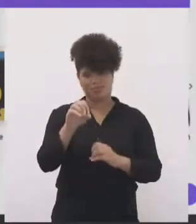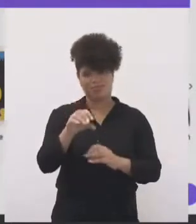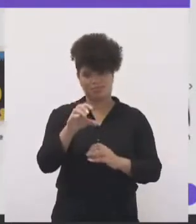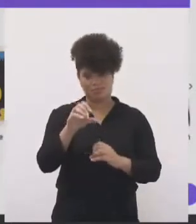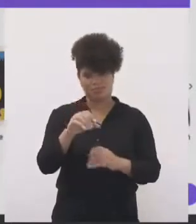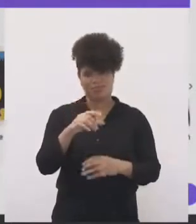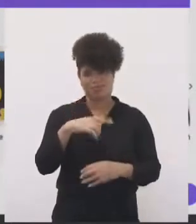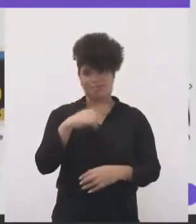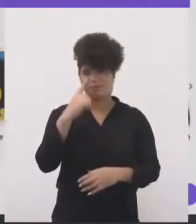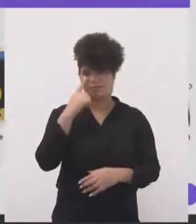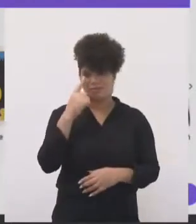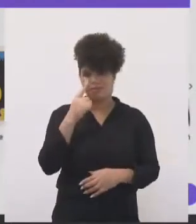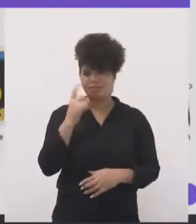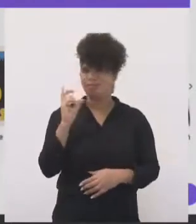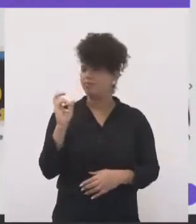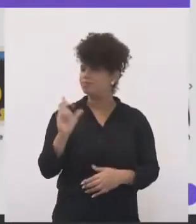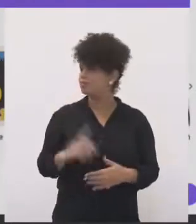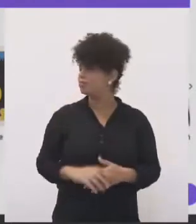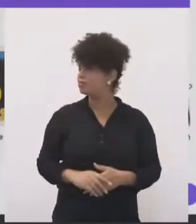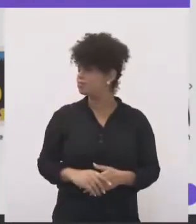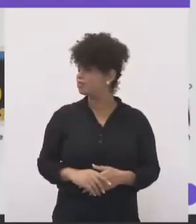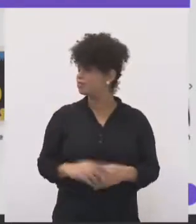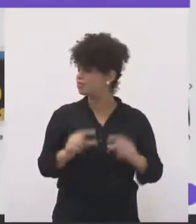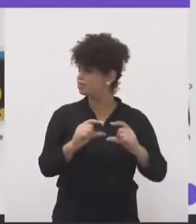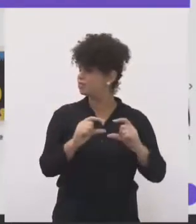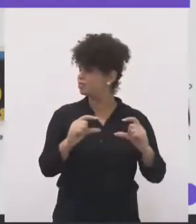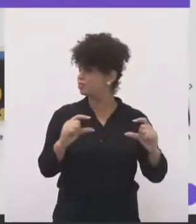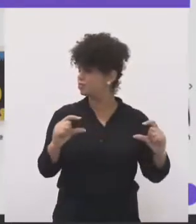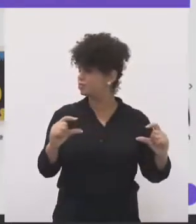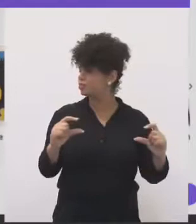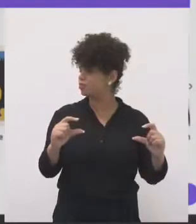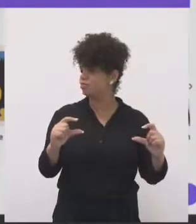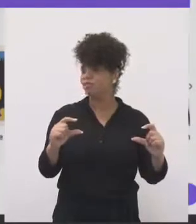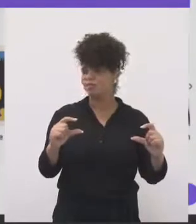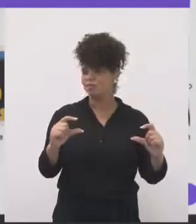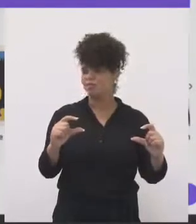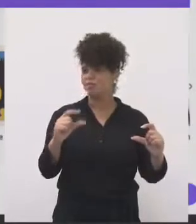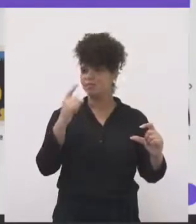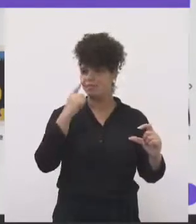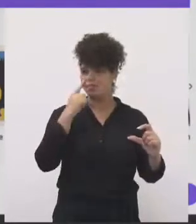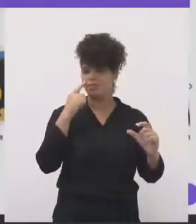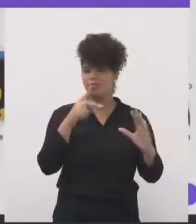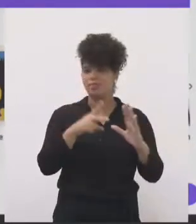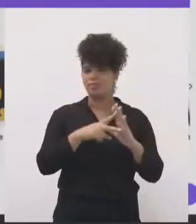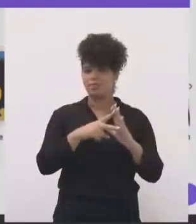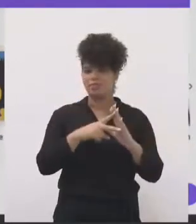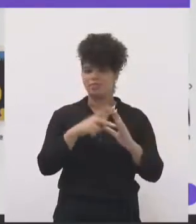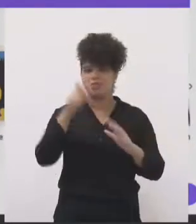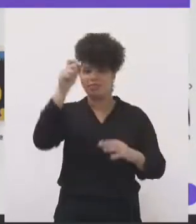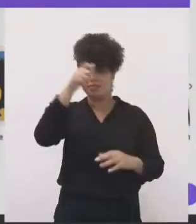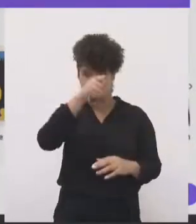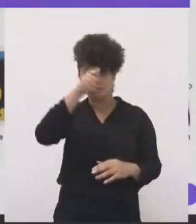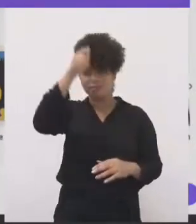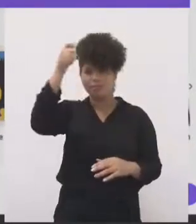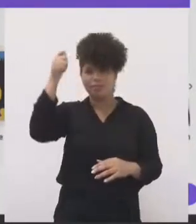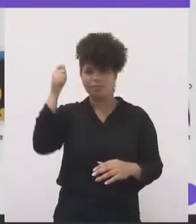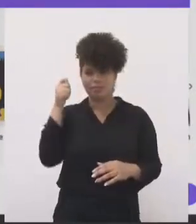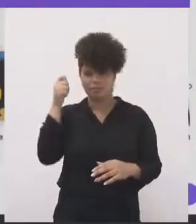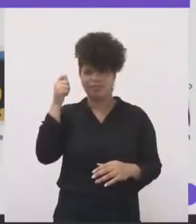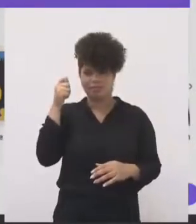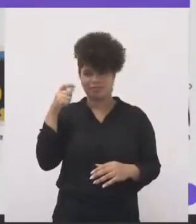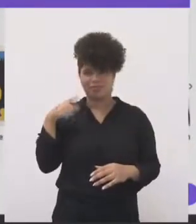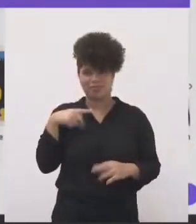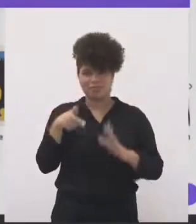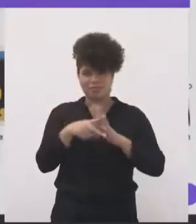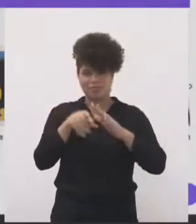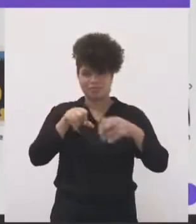aqui, ó, nesse menu aqui lateral, que tem o ícone do capelo, aquele chapeuzinho de formatura. Então,